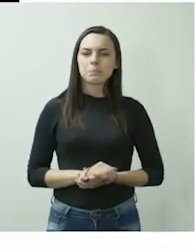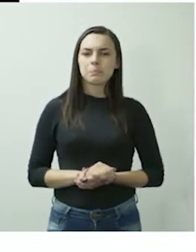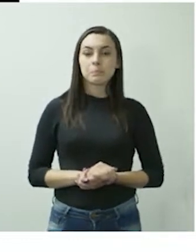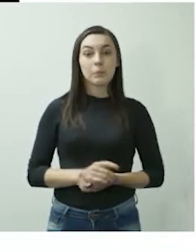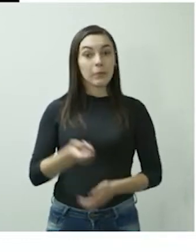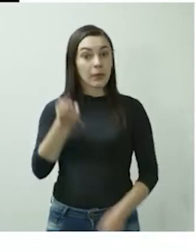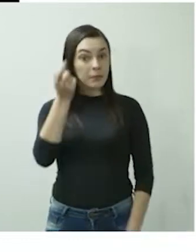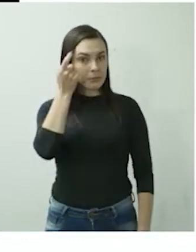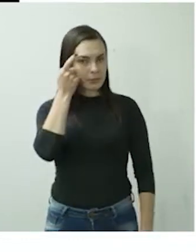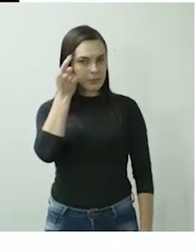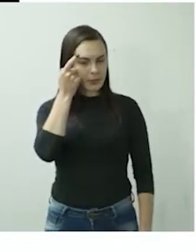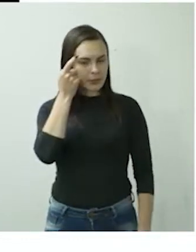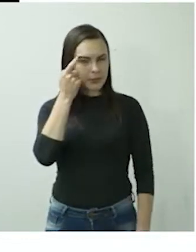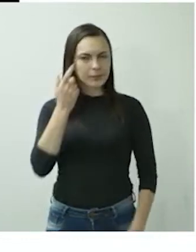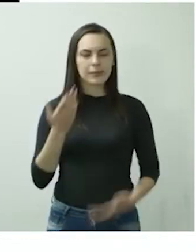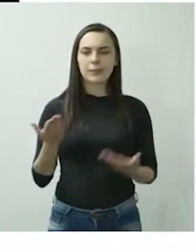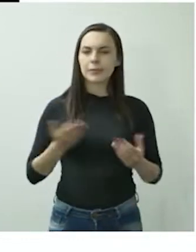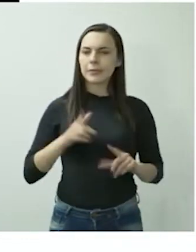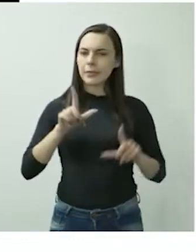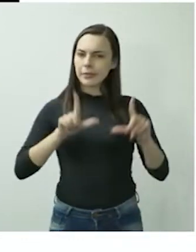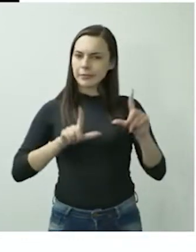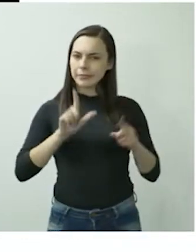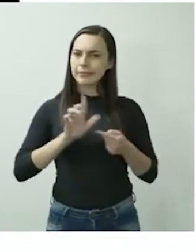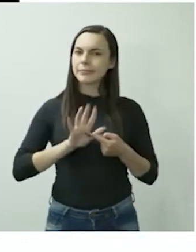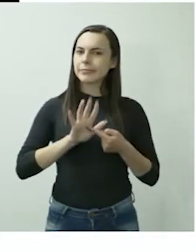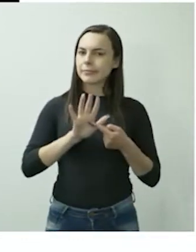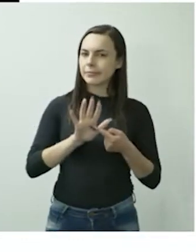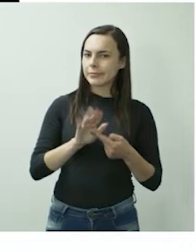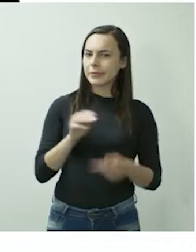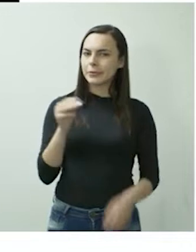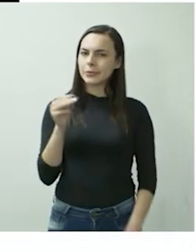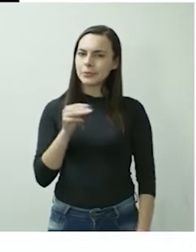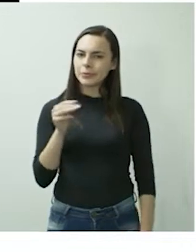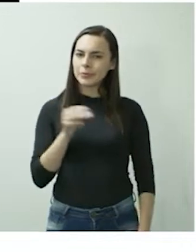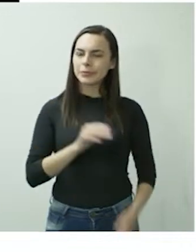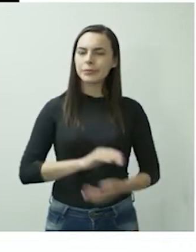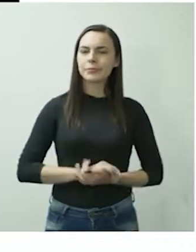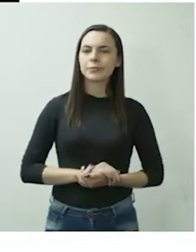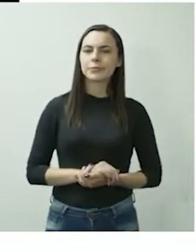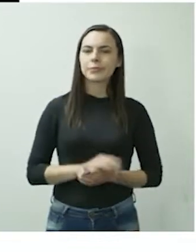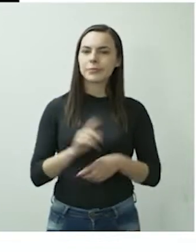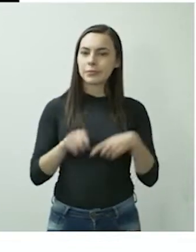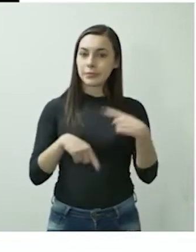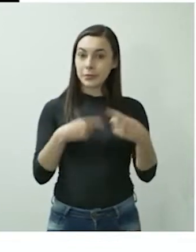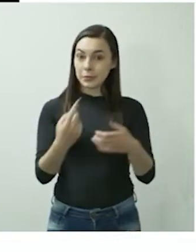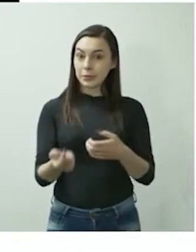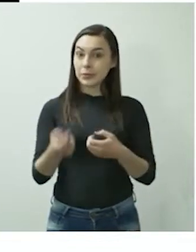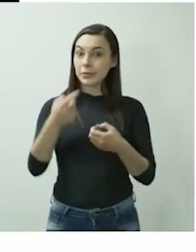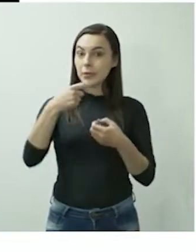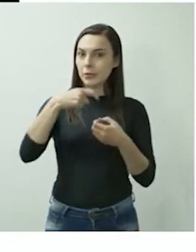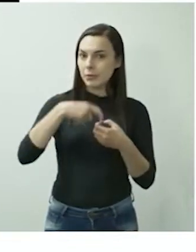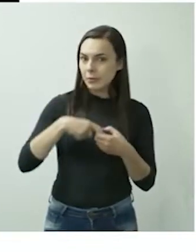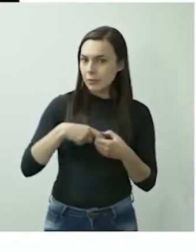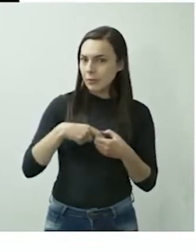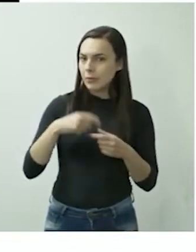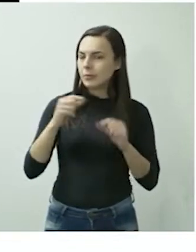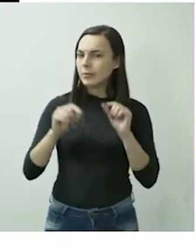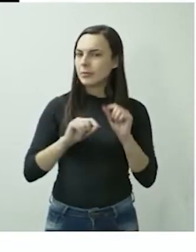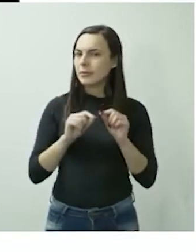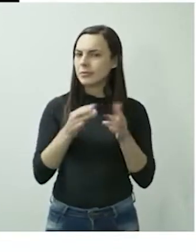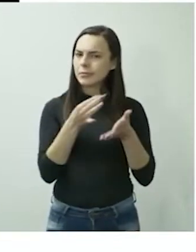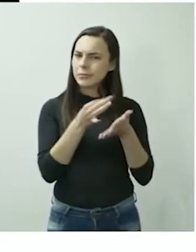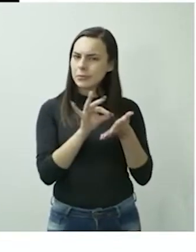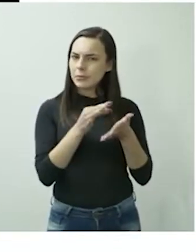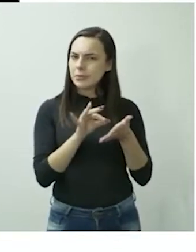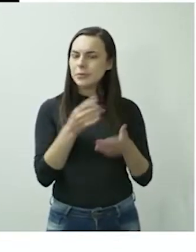Pensem um pouquinho. Eu vou deixar essa tela para vocês alguns minutos aí. E eu já volto para a gente